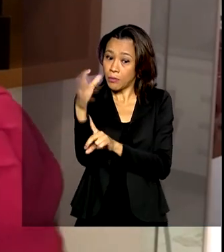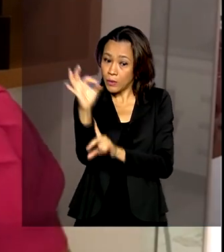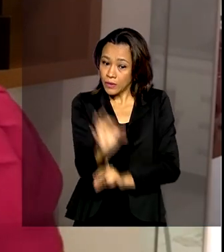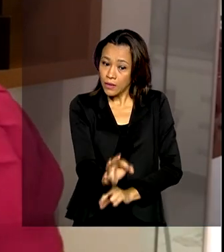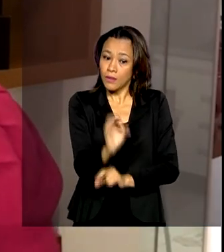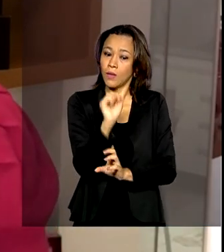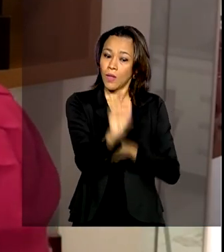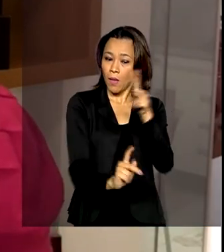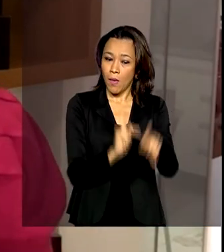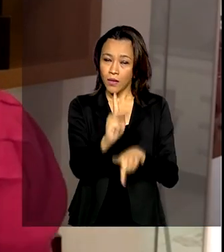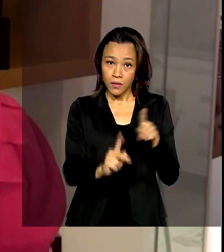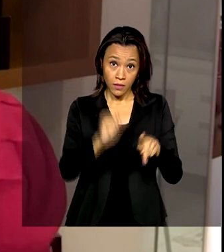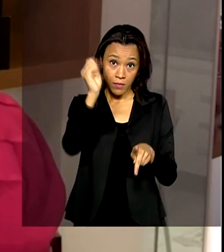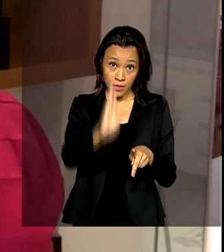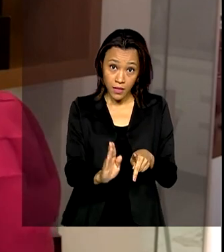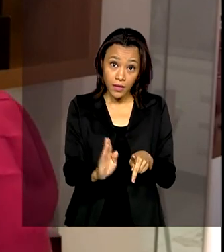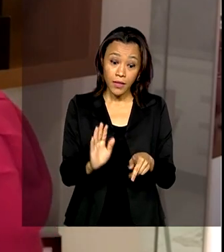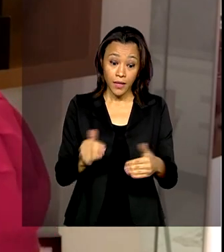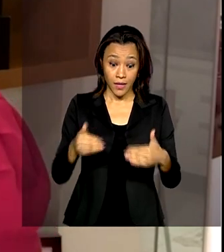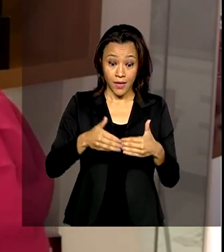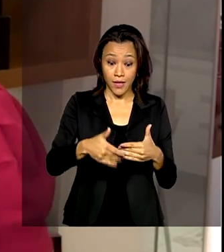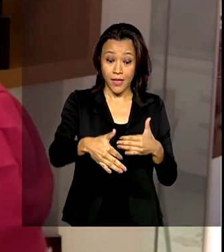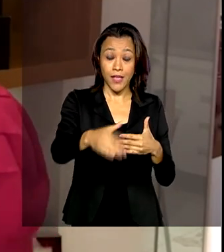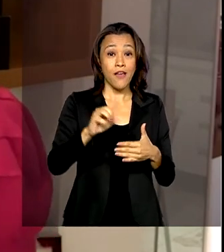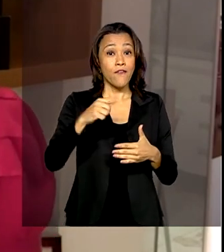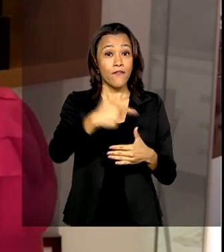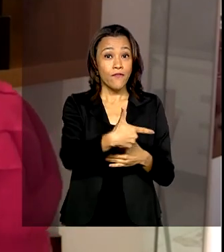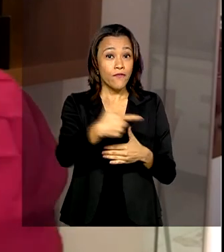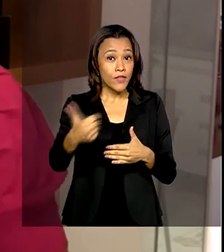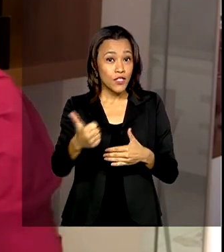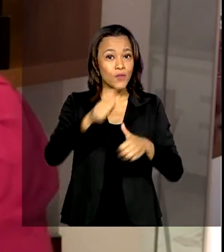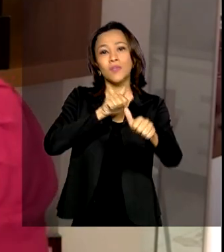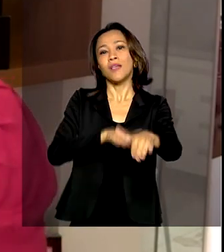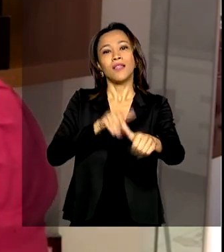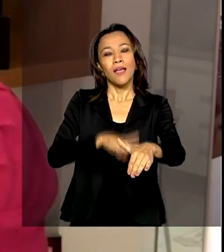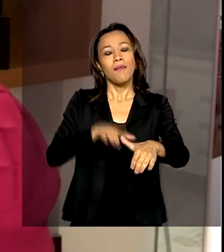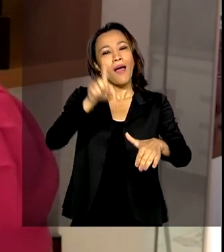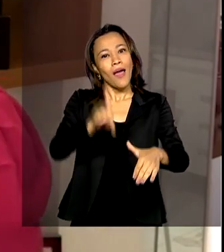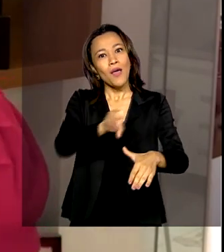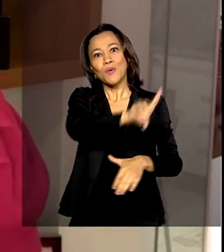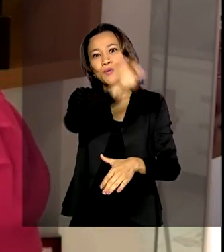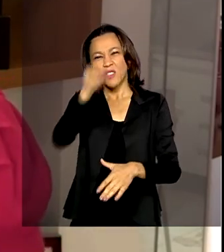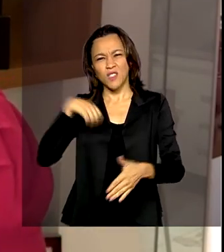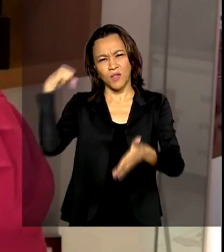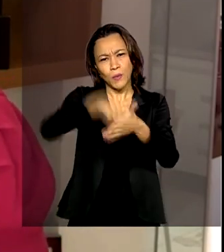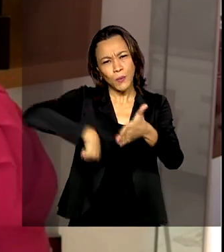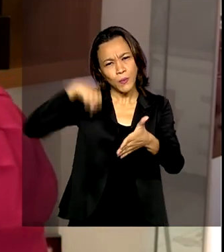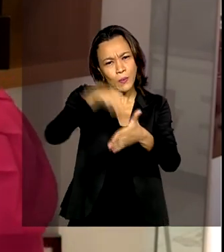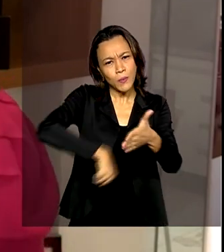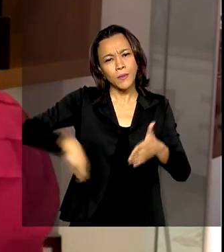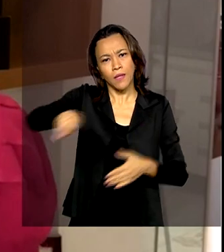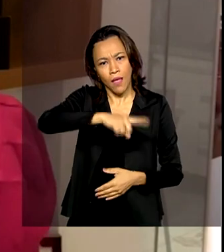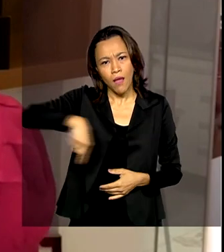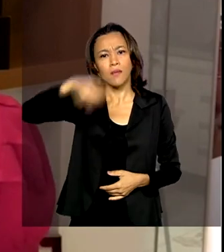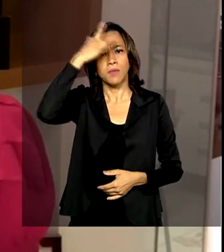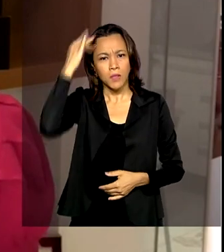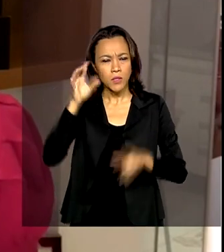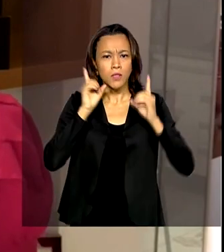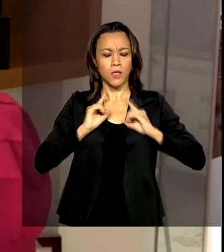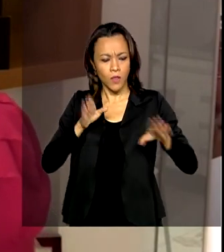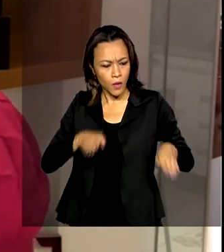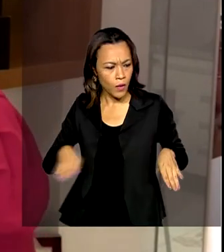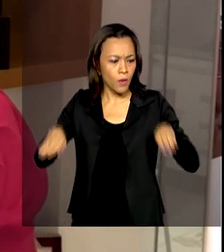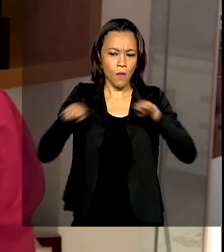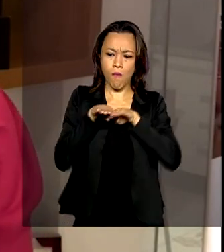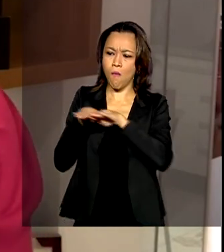população. E dia 21 de setembro é a data que marca a luta dessas pessoas por igualdade de